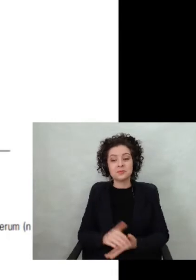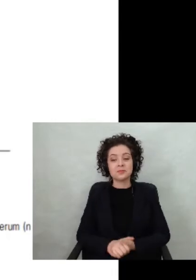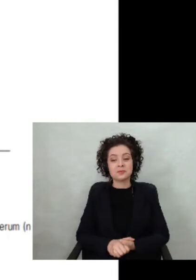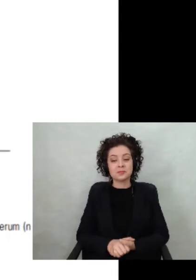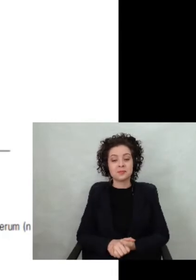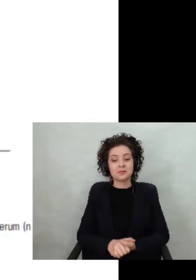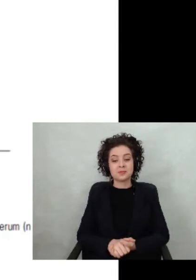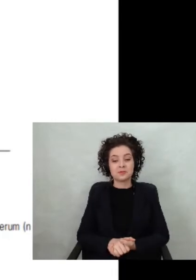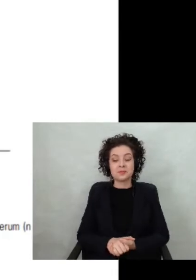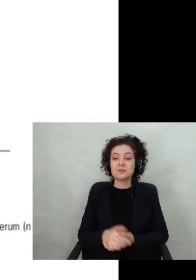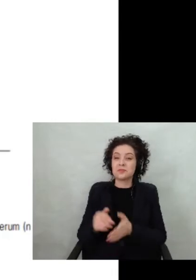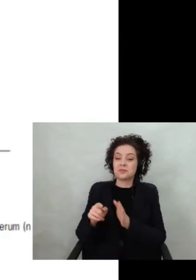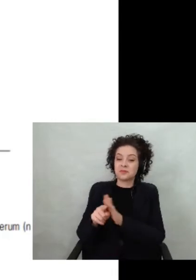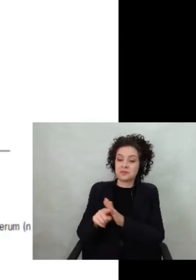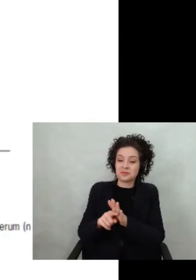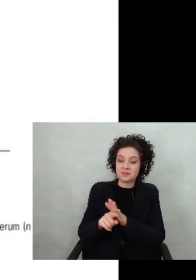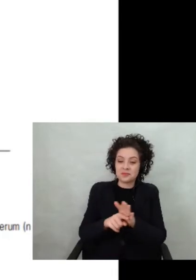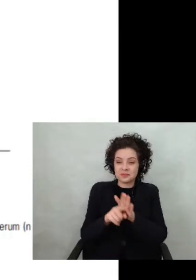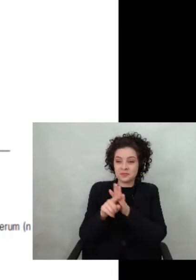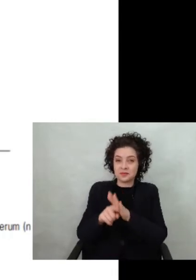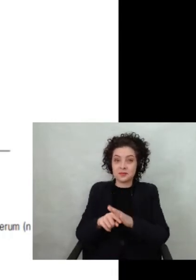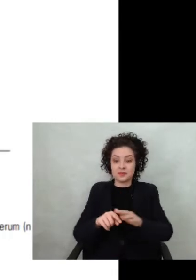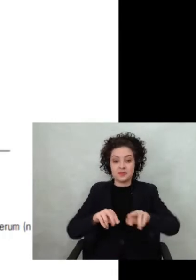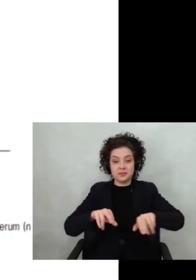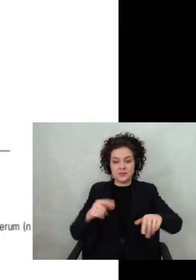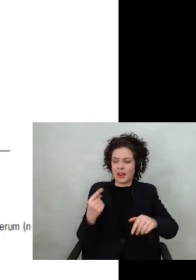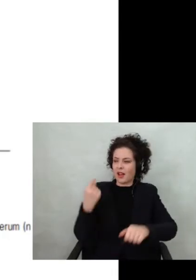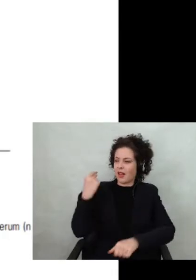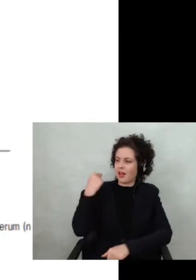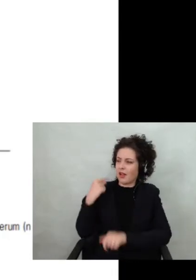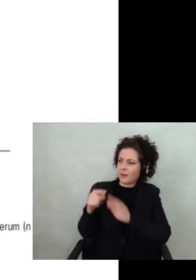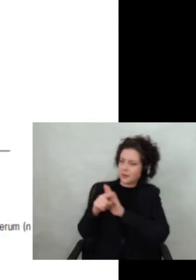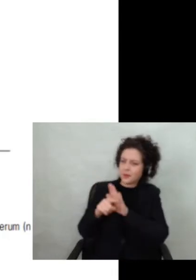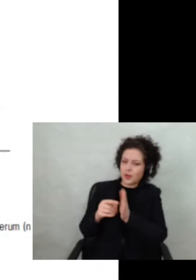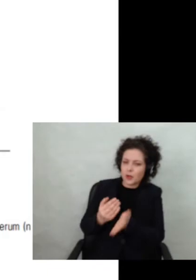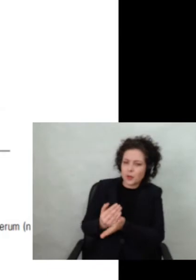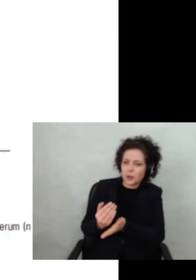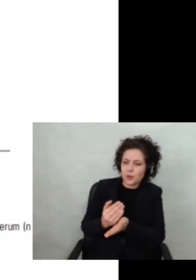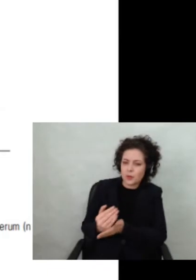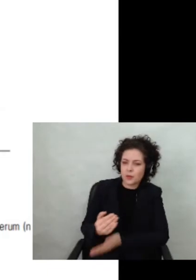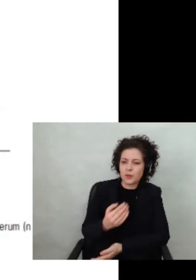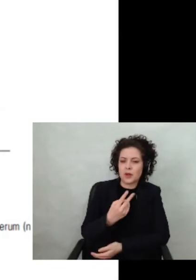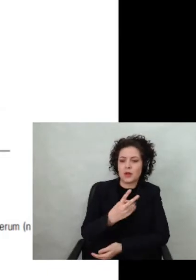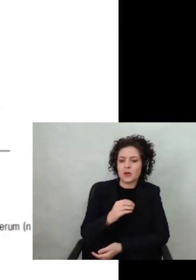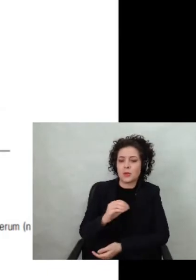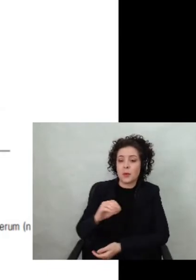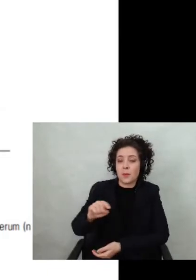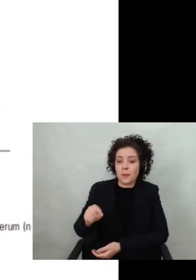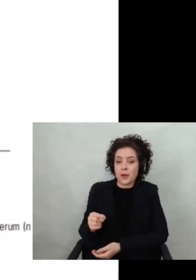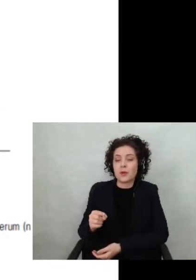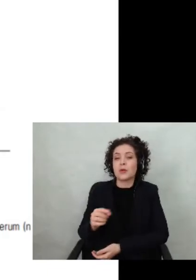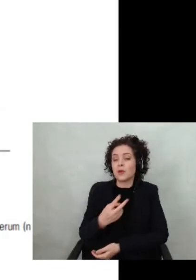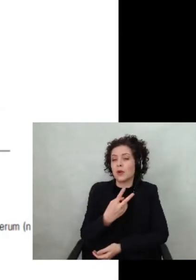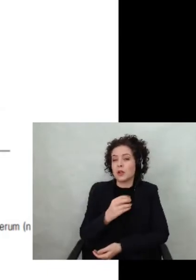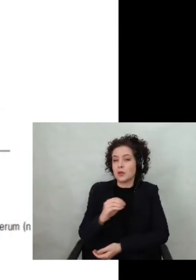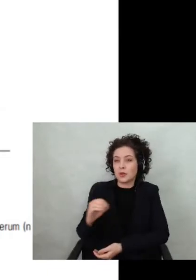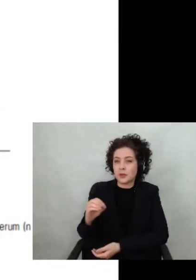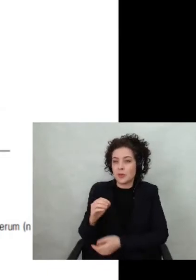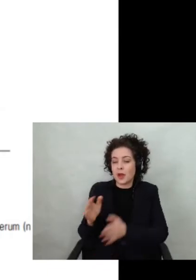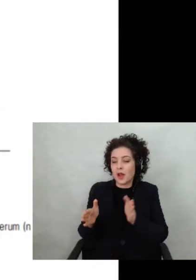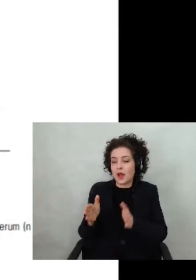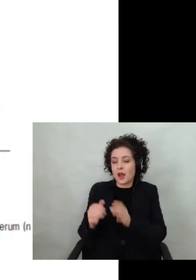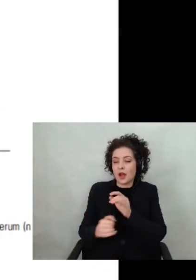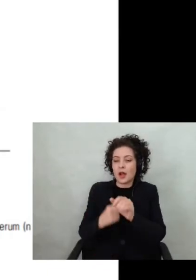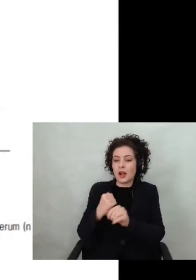de meta-análise feita lá atrás, no começo dos anos 2000, quando durante a